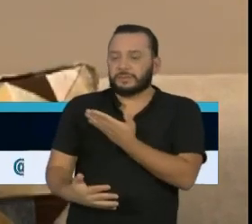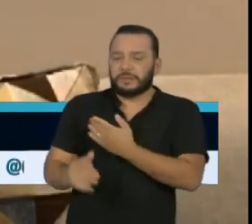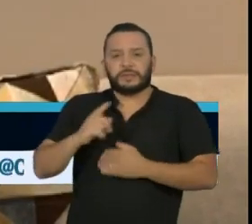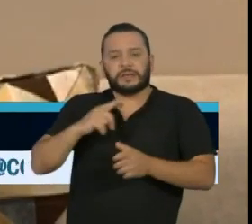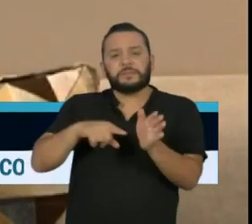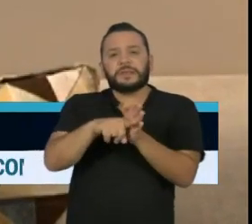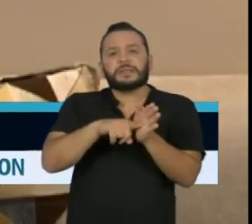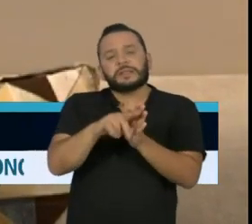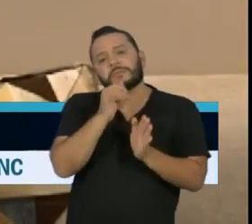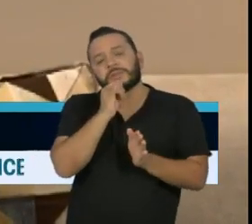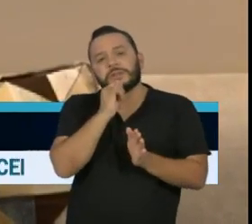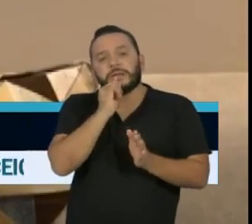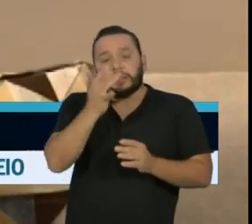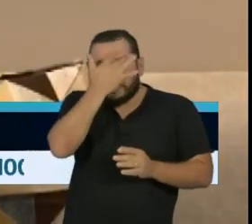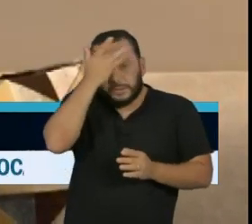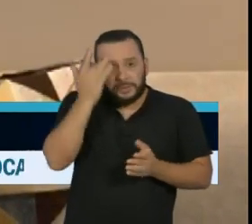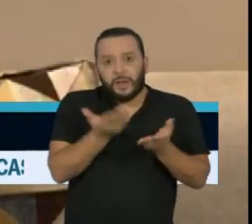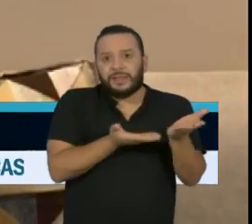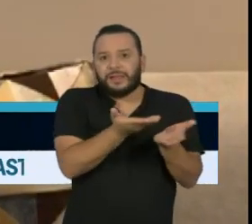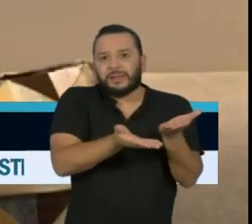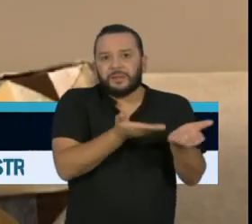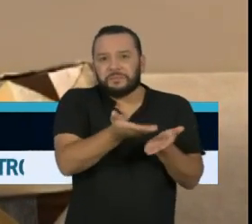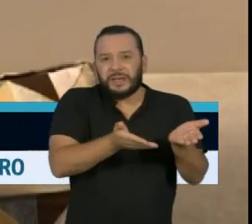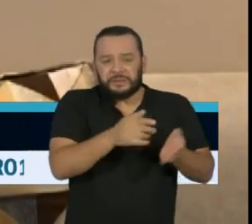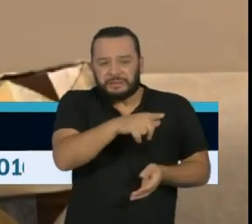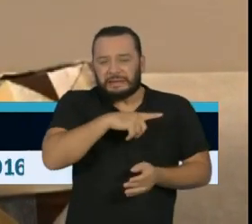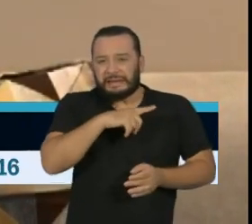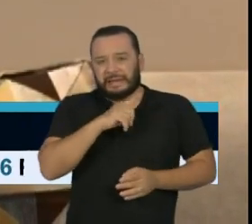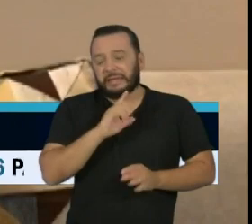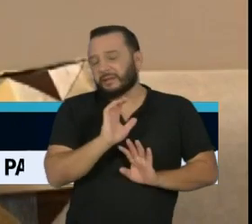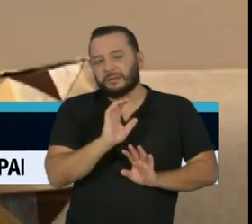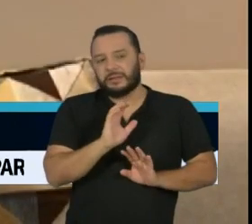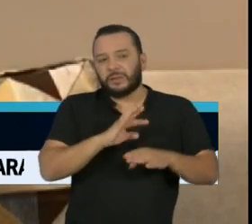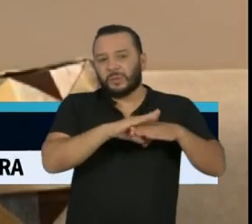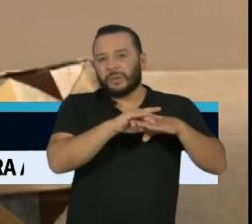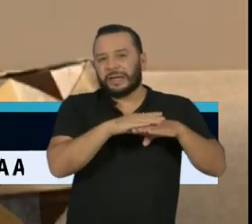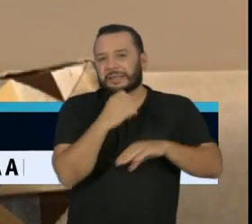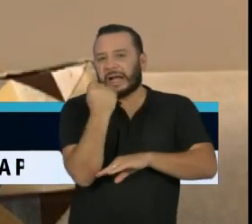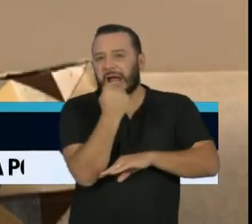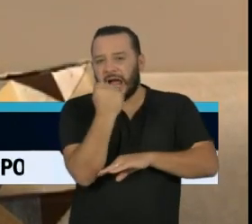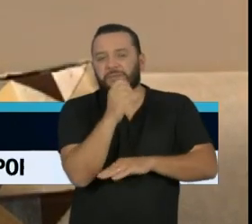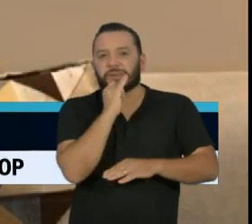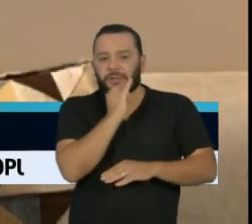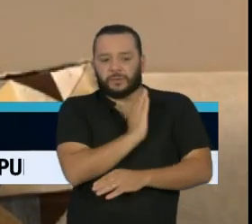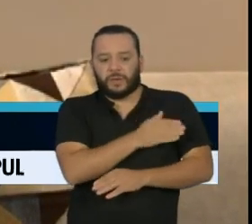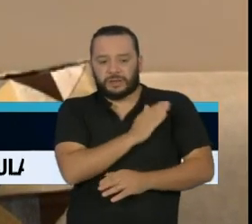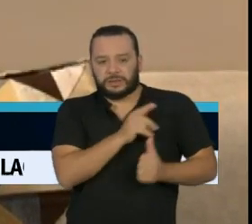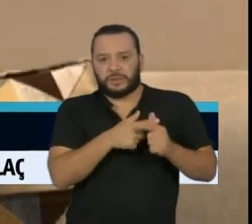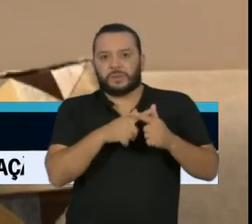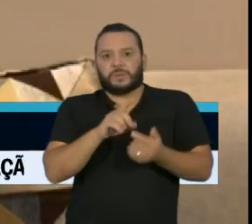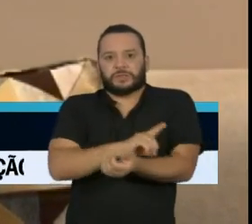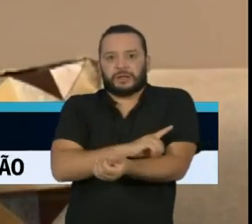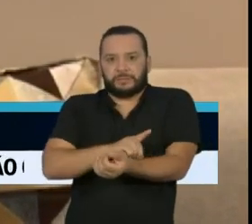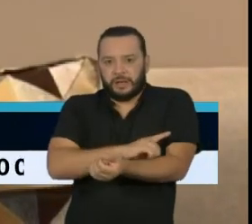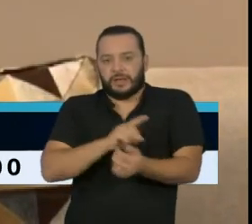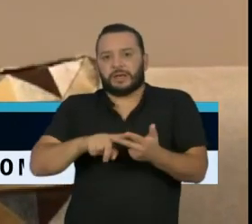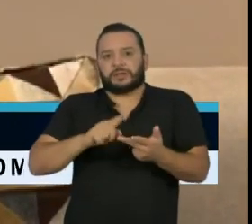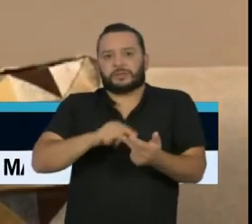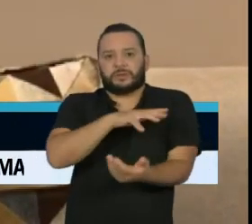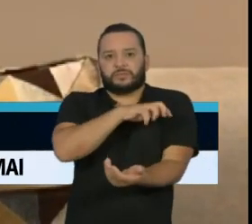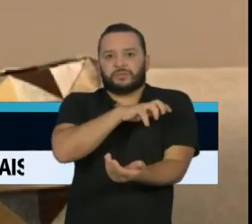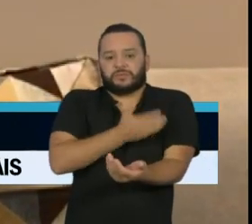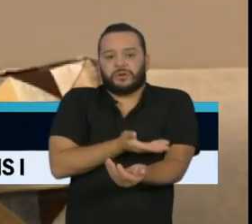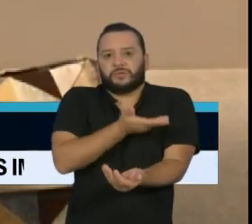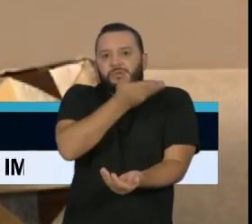é pacientes com fatores de risco. Nós sabemos que doenças cardiovasculares, diabetes, hipertensão